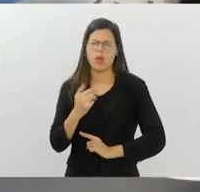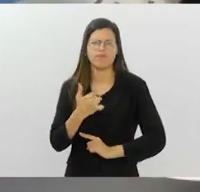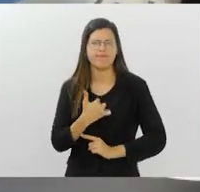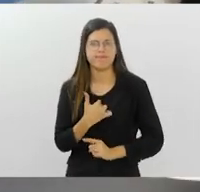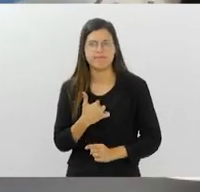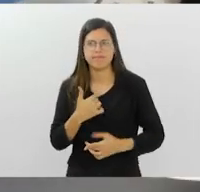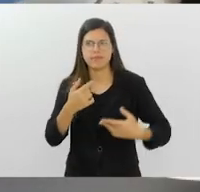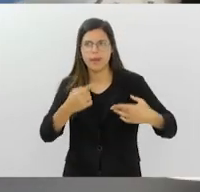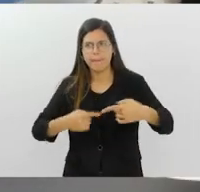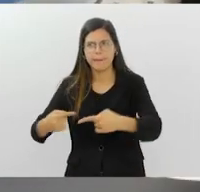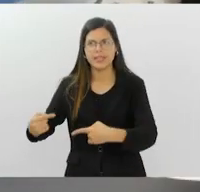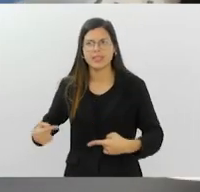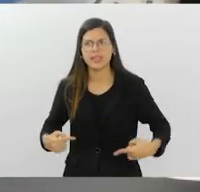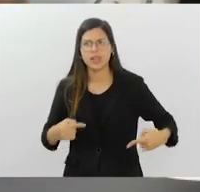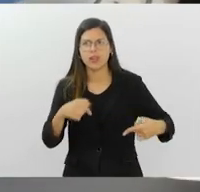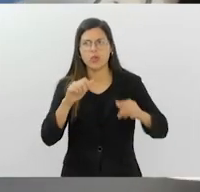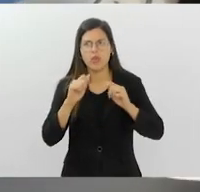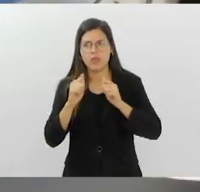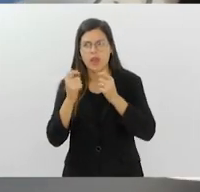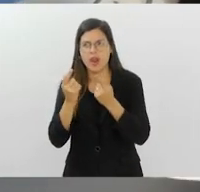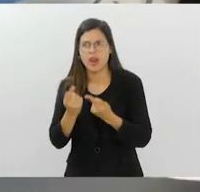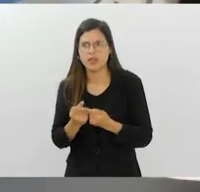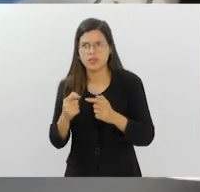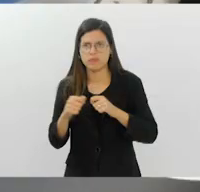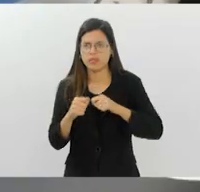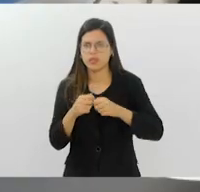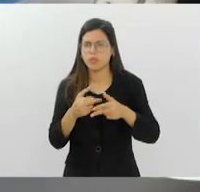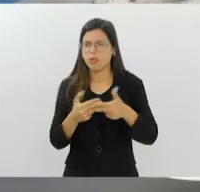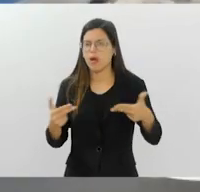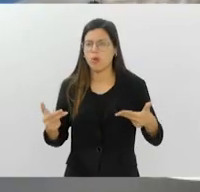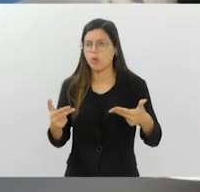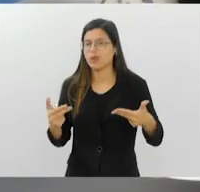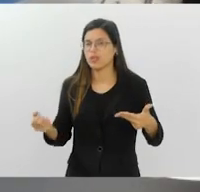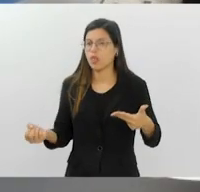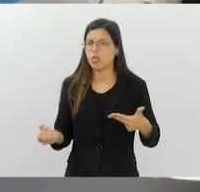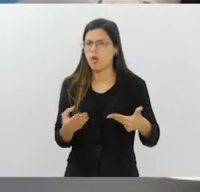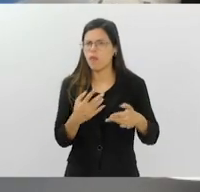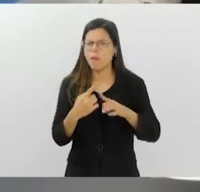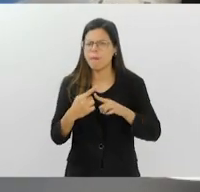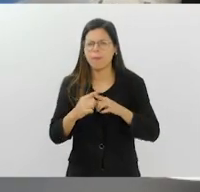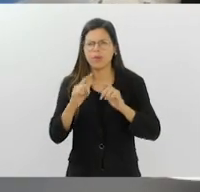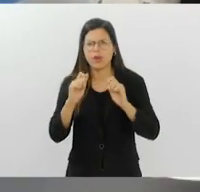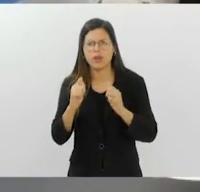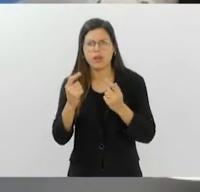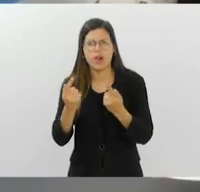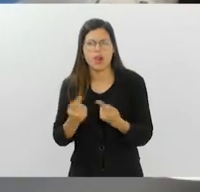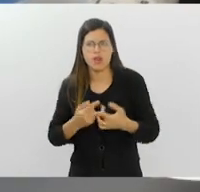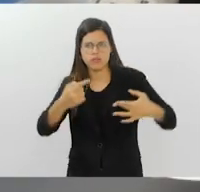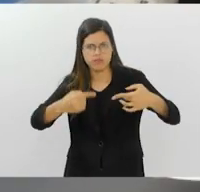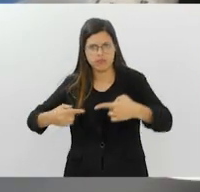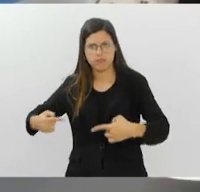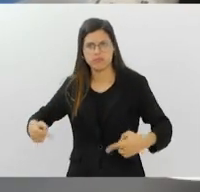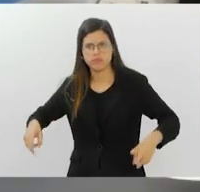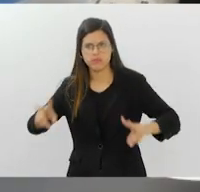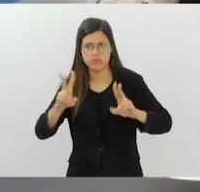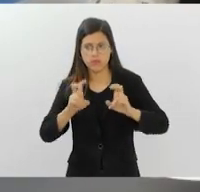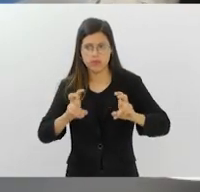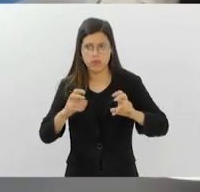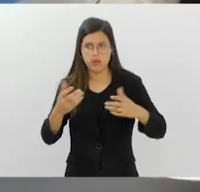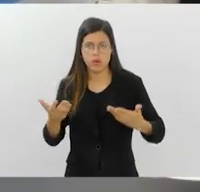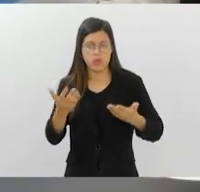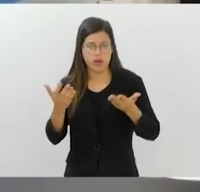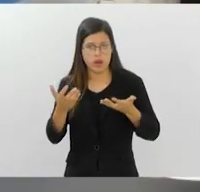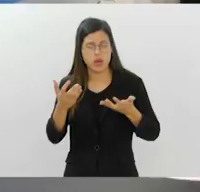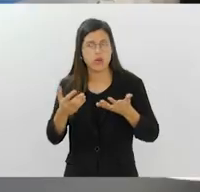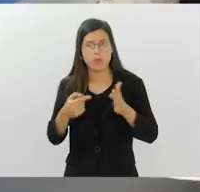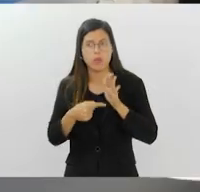debatendo aqui na lerd fazendo algo que ninguém tá fazendo por Por que que a ler tá debatendo esse tema E aí eu quero trazer para todos que a